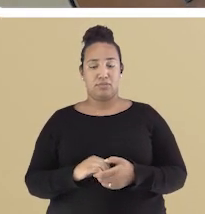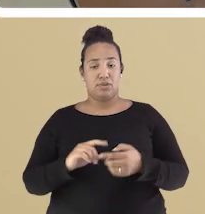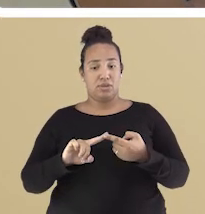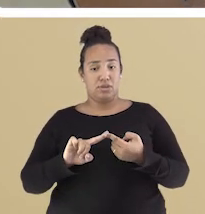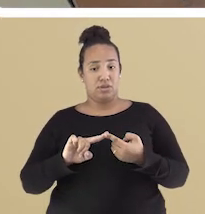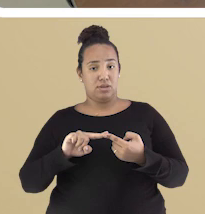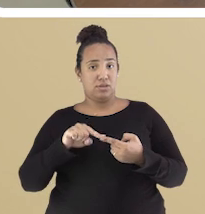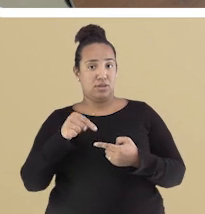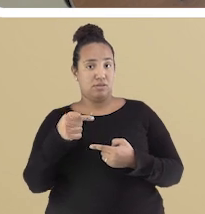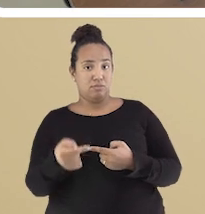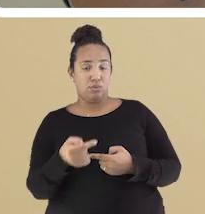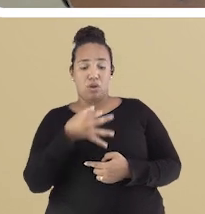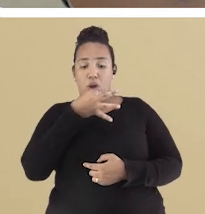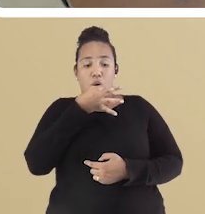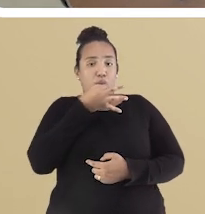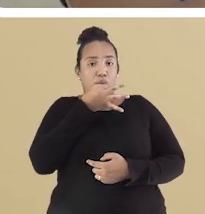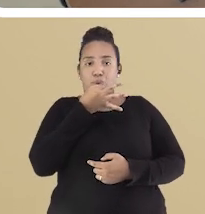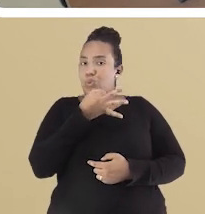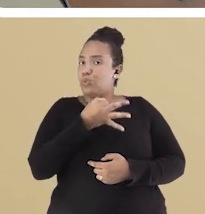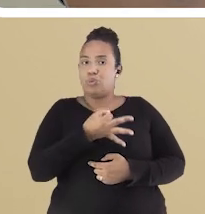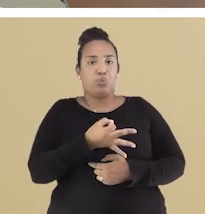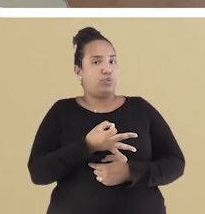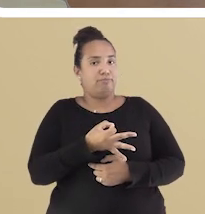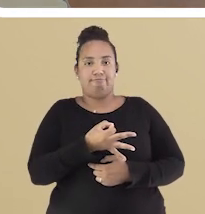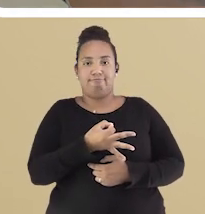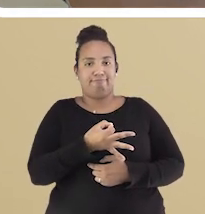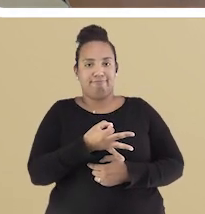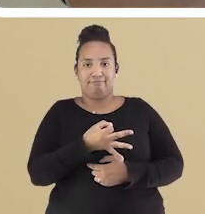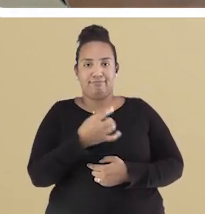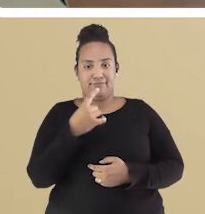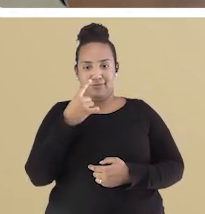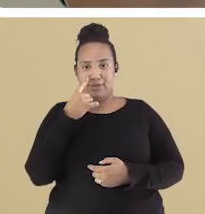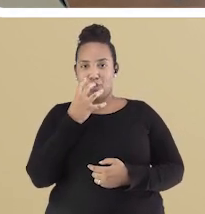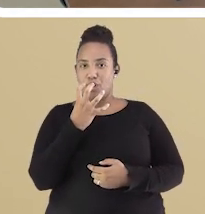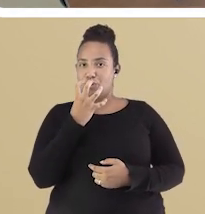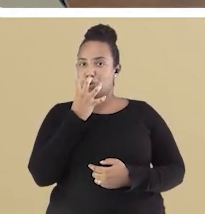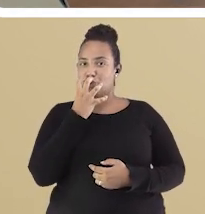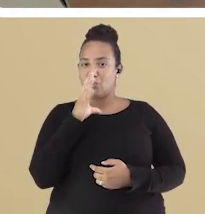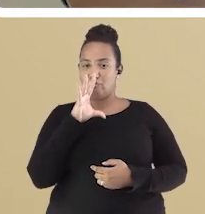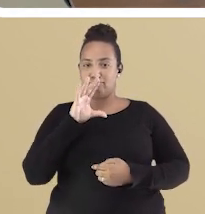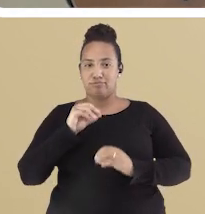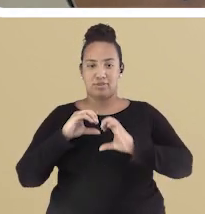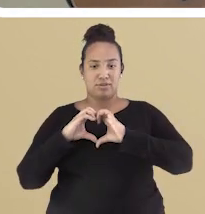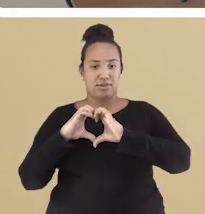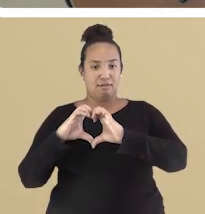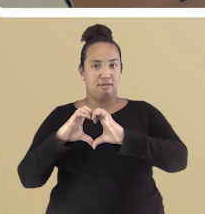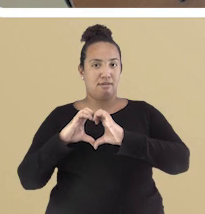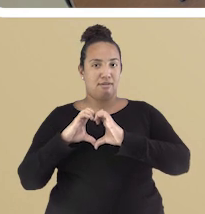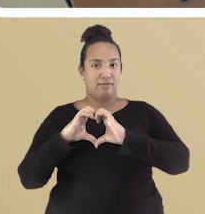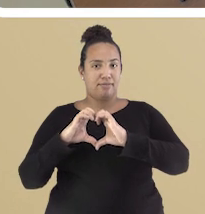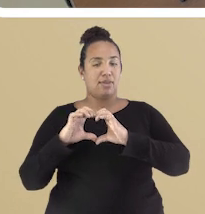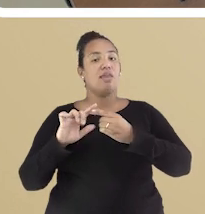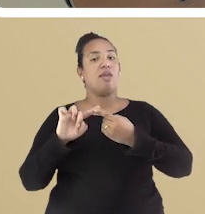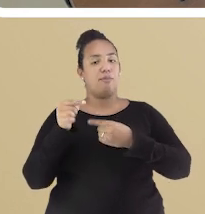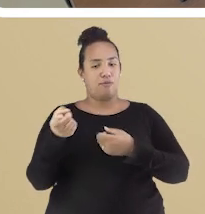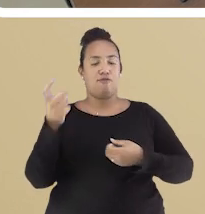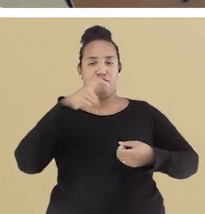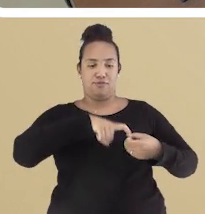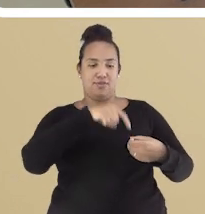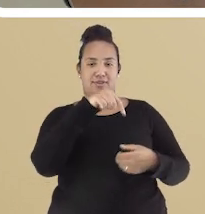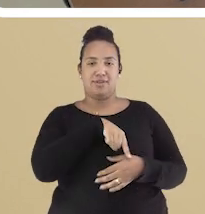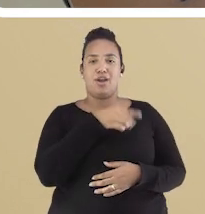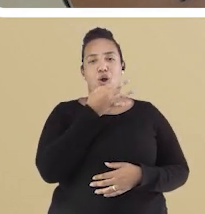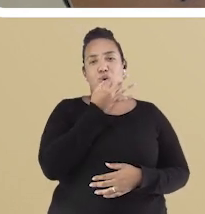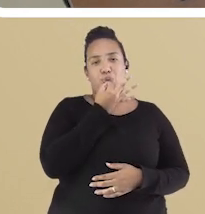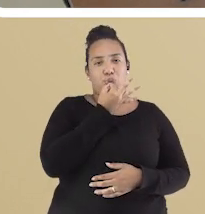depois vem o verso que já não é tão Agudo lá de coração cachorro late coração depois volta para